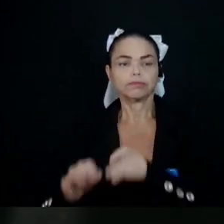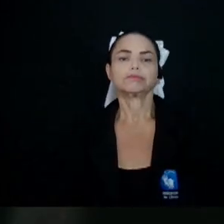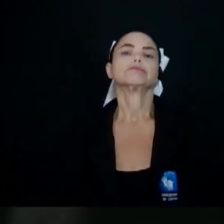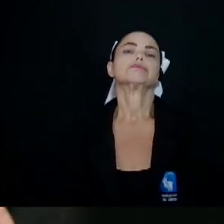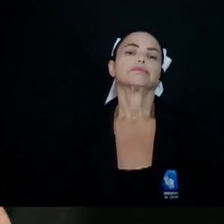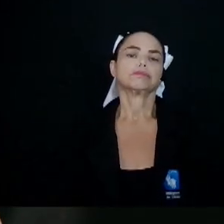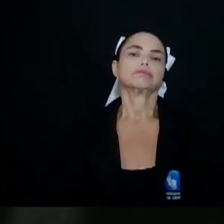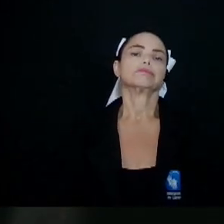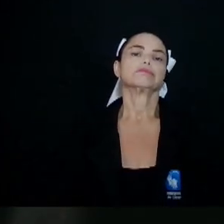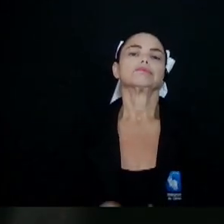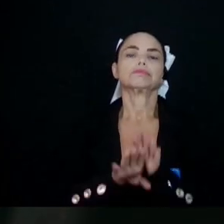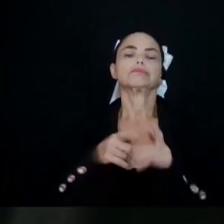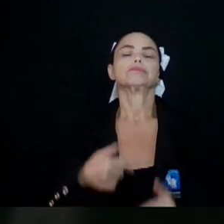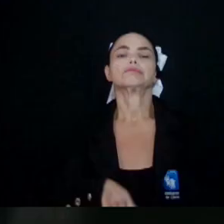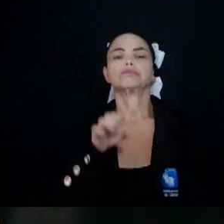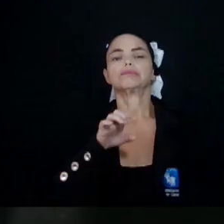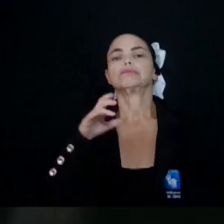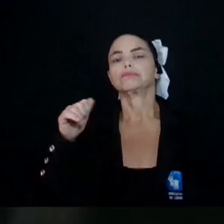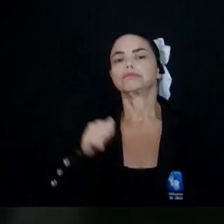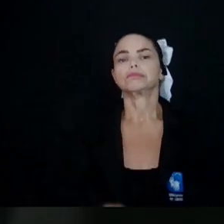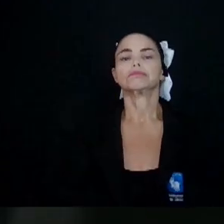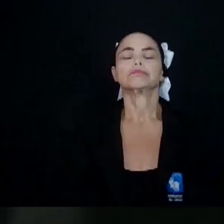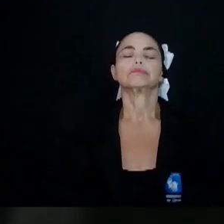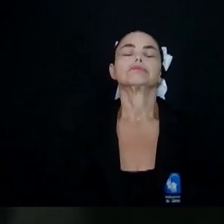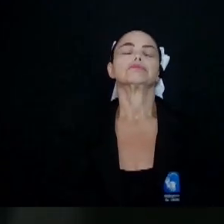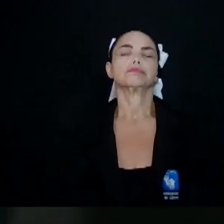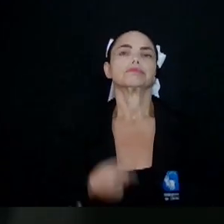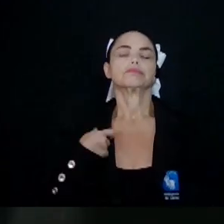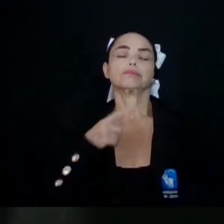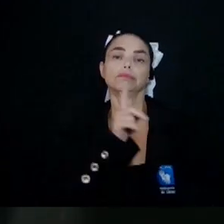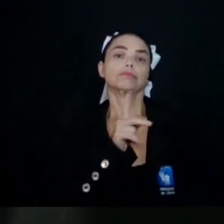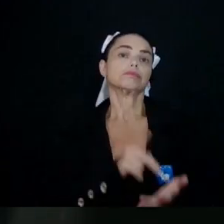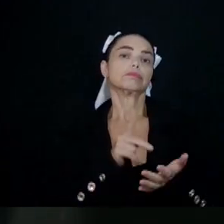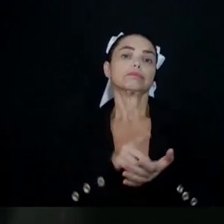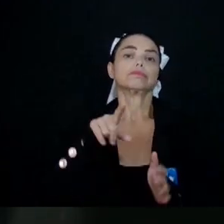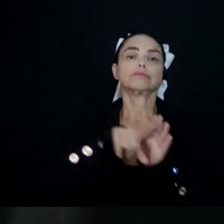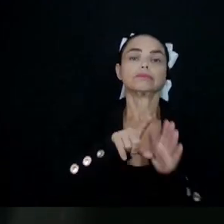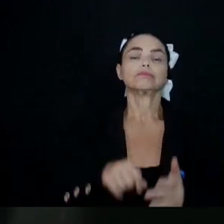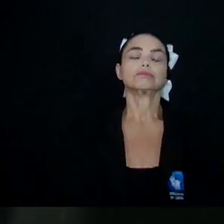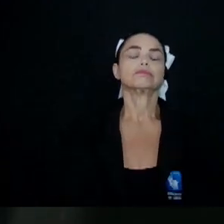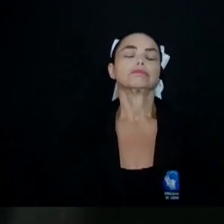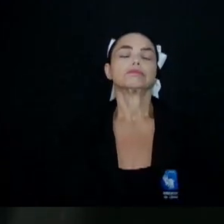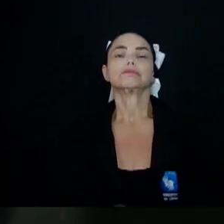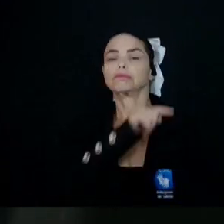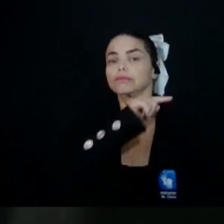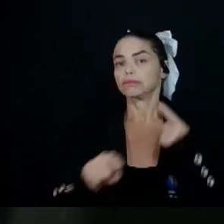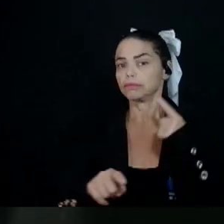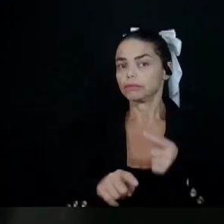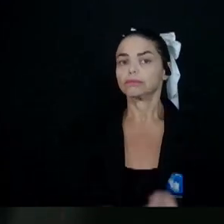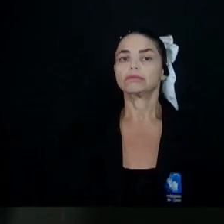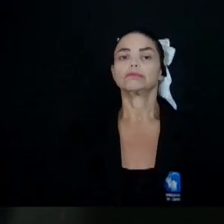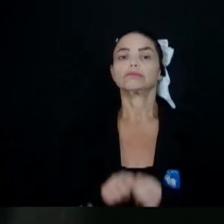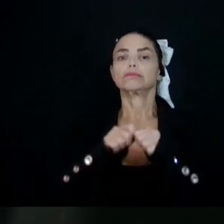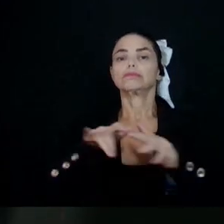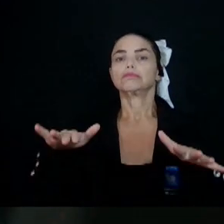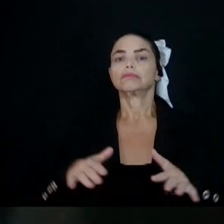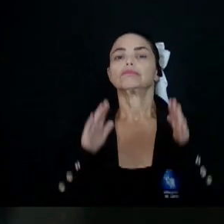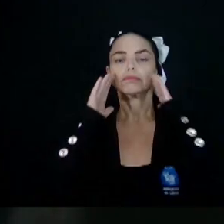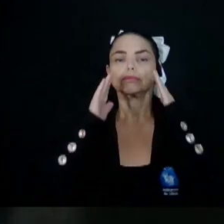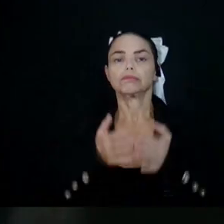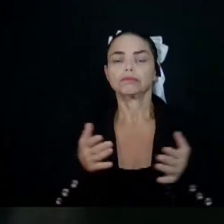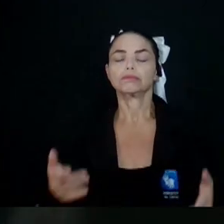gente chegou no ECA Digital. Vamos lá, vamos fazer valer a lei. Agora, essa lei, ela proíbe publicidade direcionada